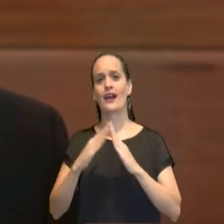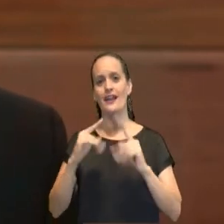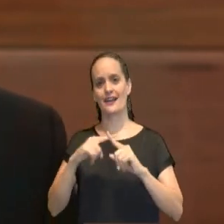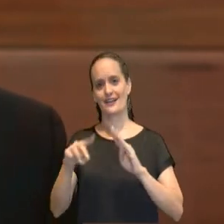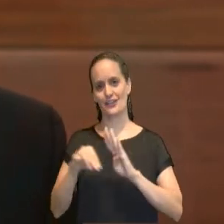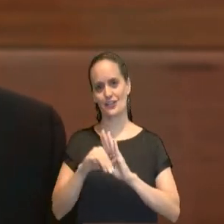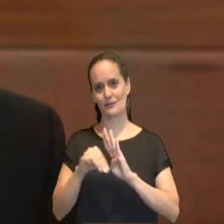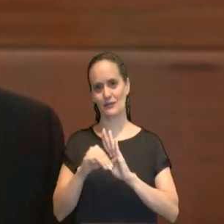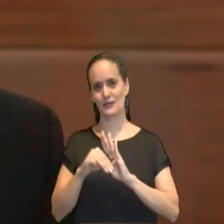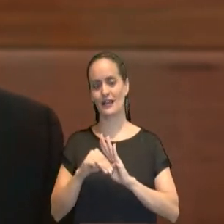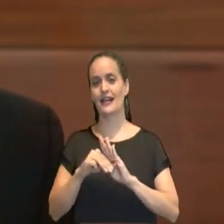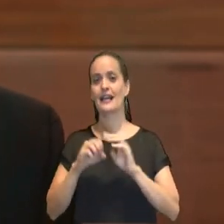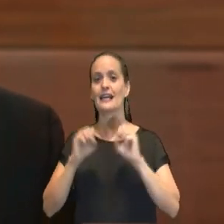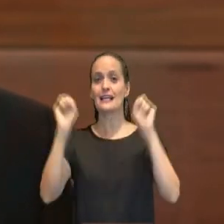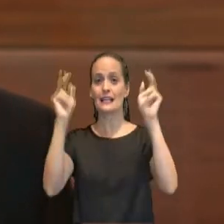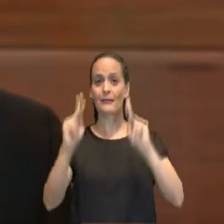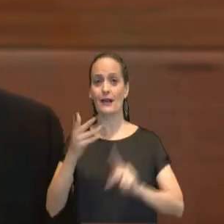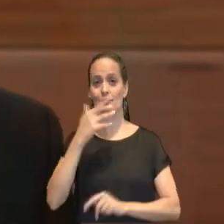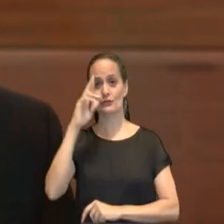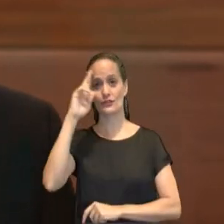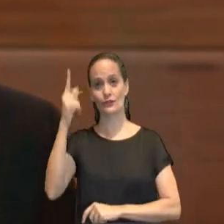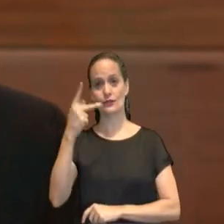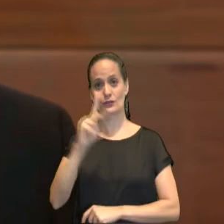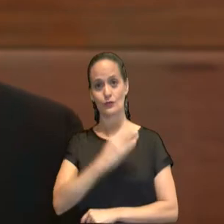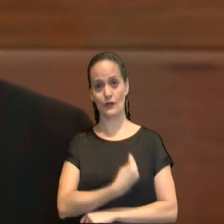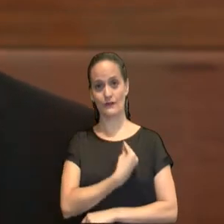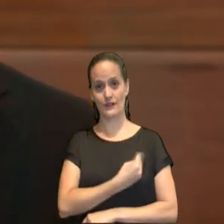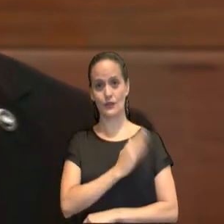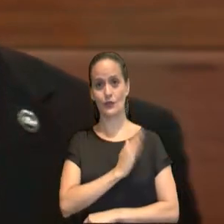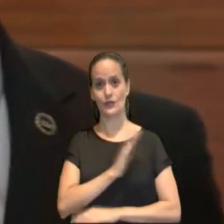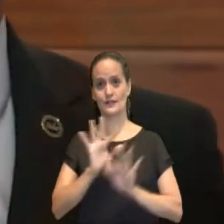do Senhor esteja sobre o seu coração, sobre a sua família.